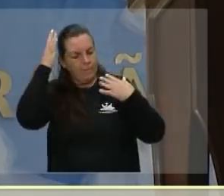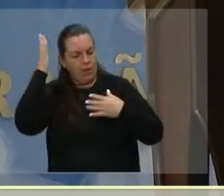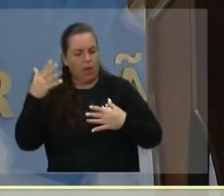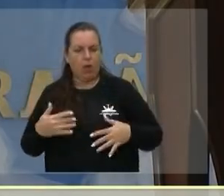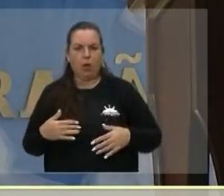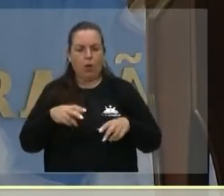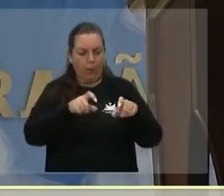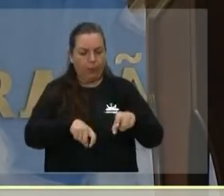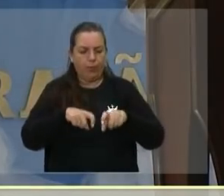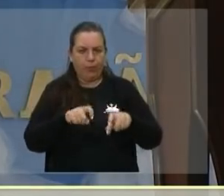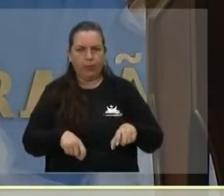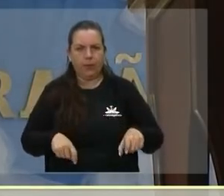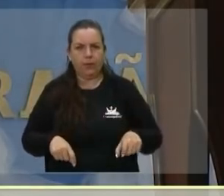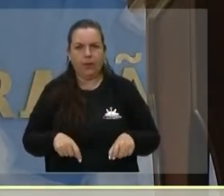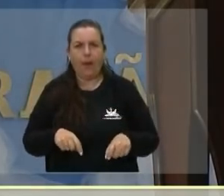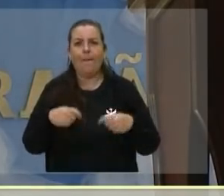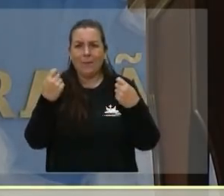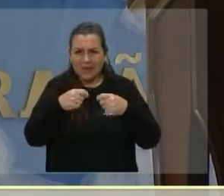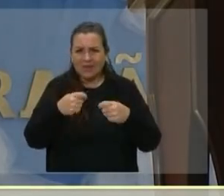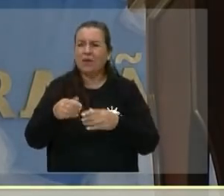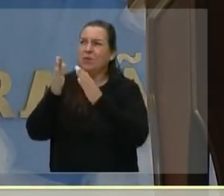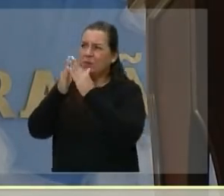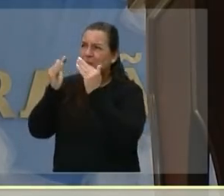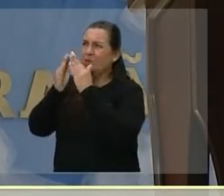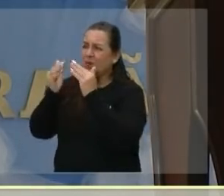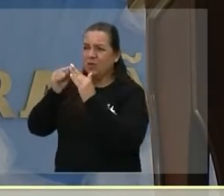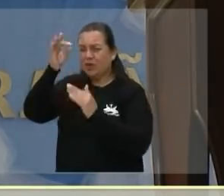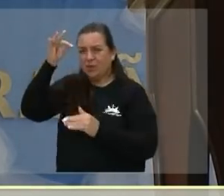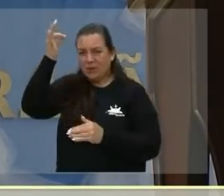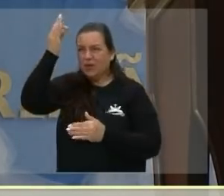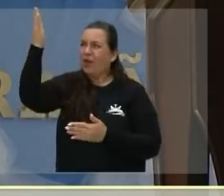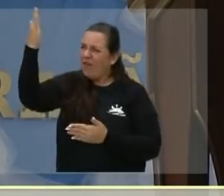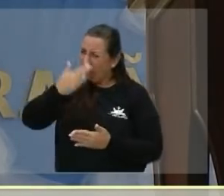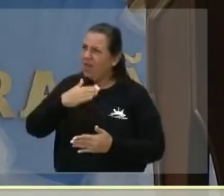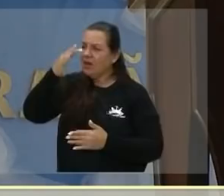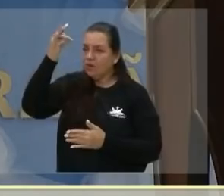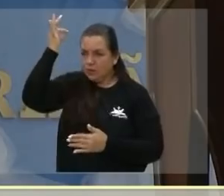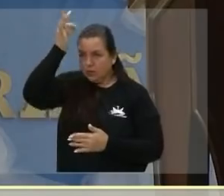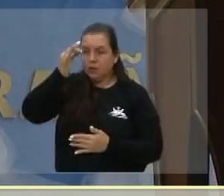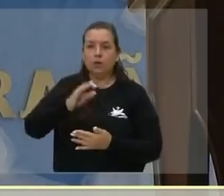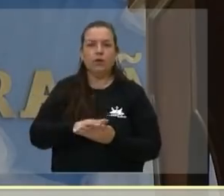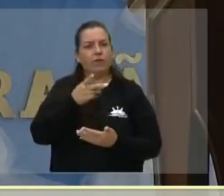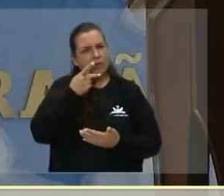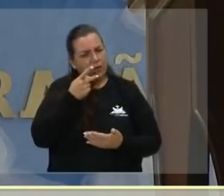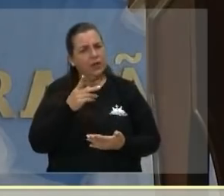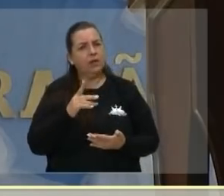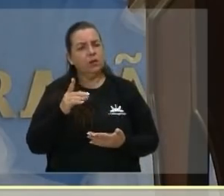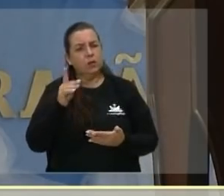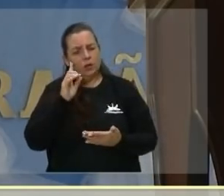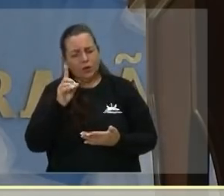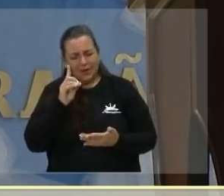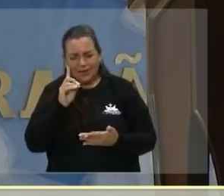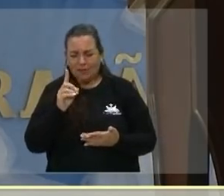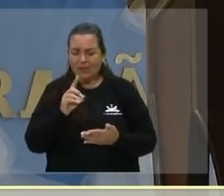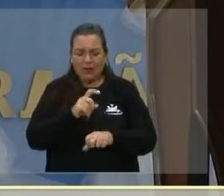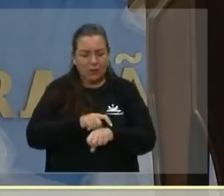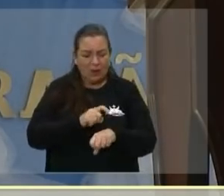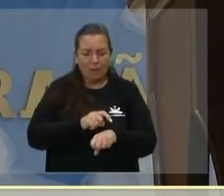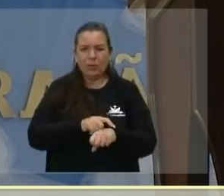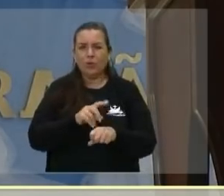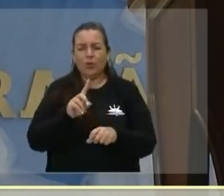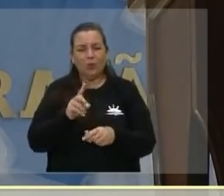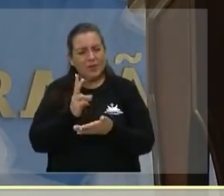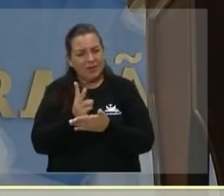nessa semana vem espírito santo vem espírito santo vem espírito santo vai dizendo meu filho tem um milagre